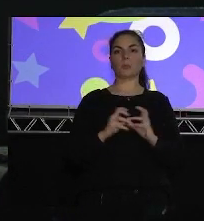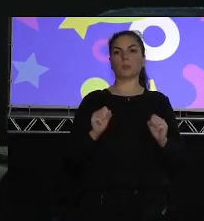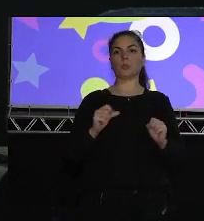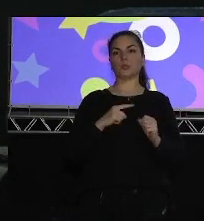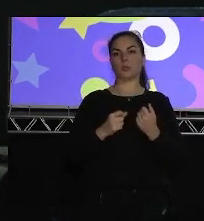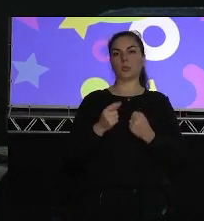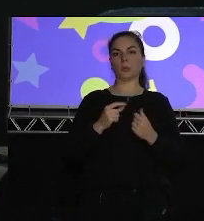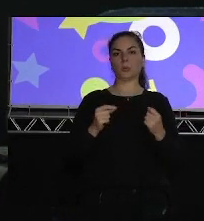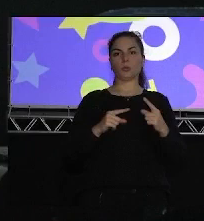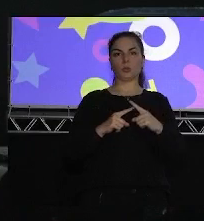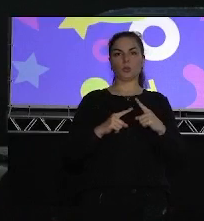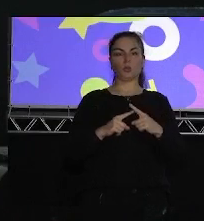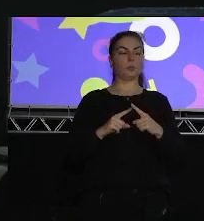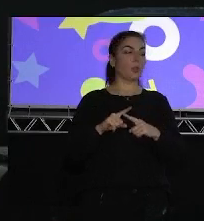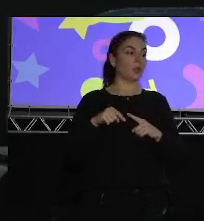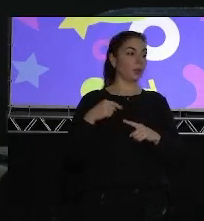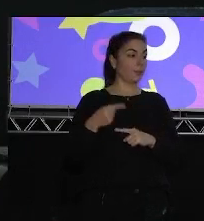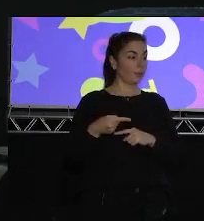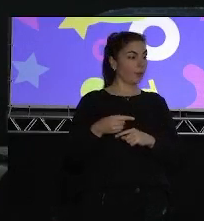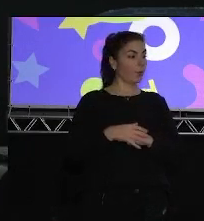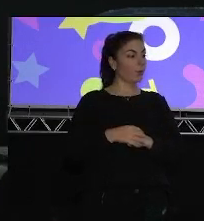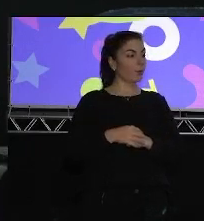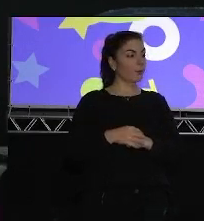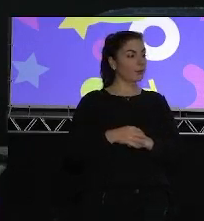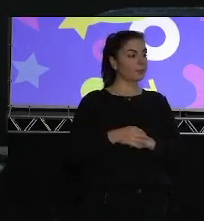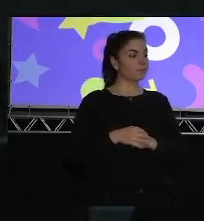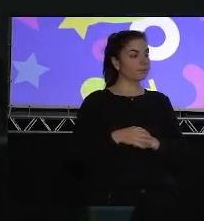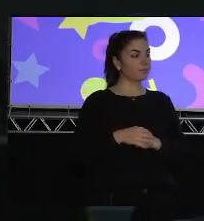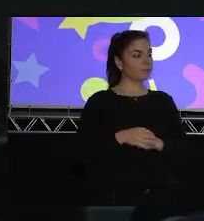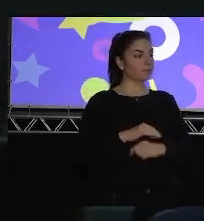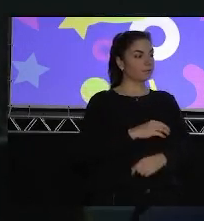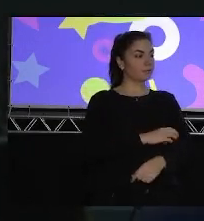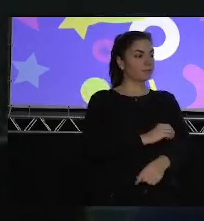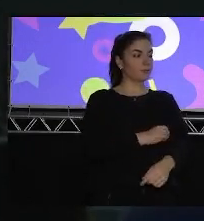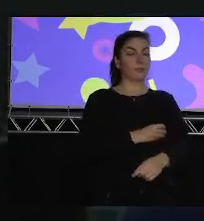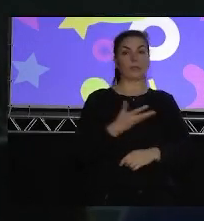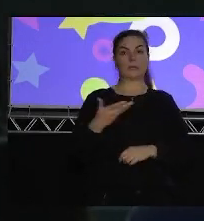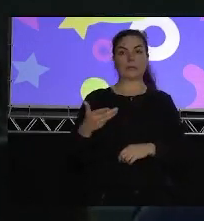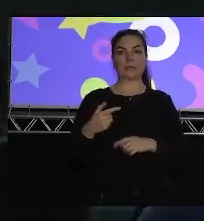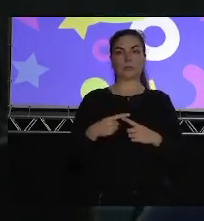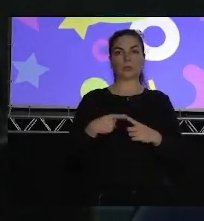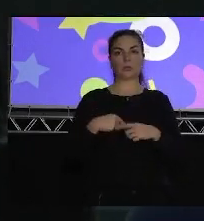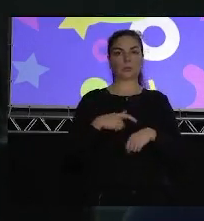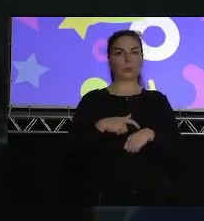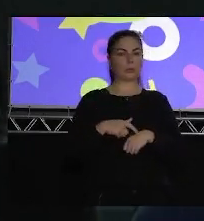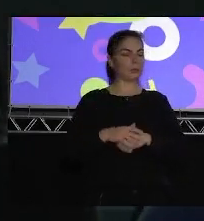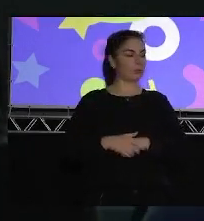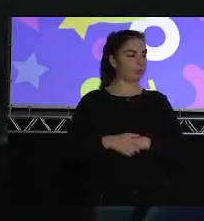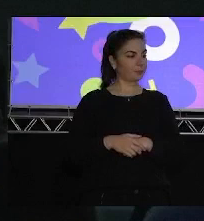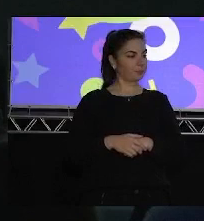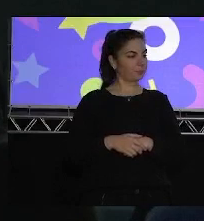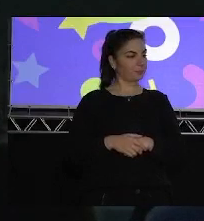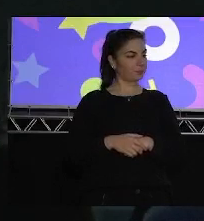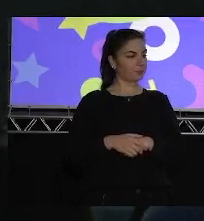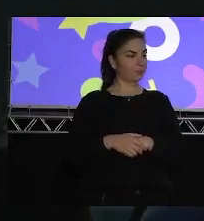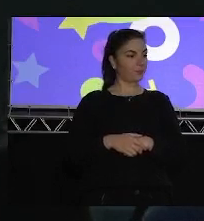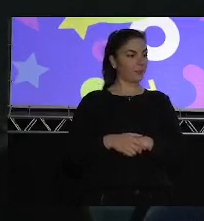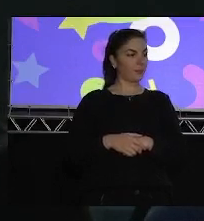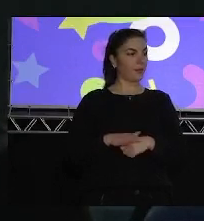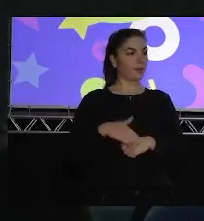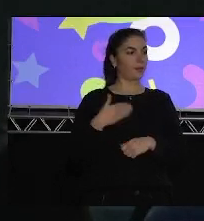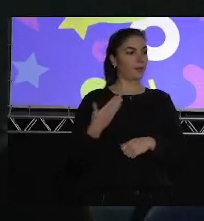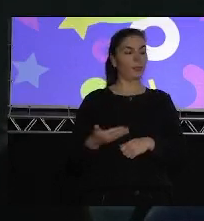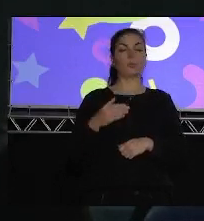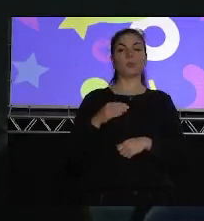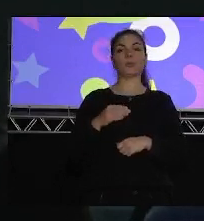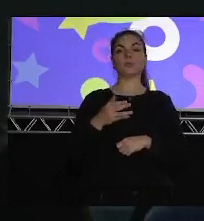repriorização. Depois disso feito, gente, vai para delivery planning. Eu vou ter que acelerar aqui que meu tempo está esgotando. Vai para delivery planning, e essa